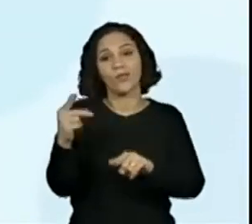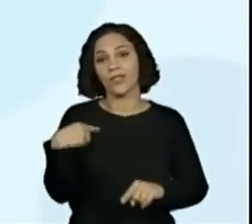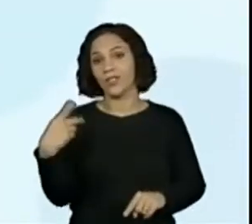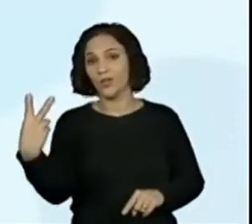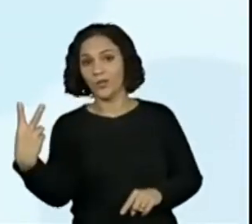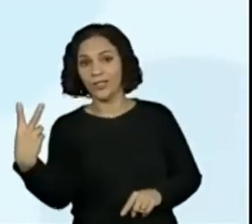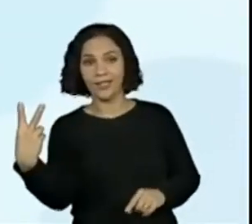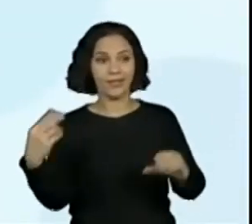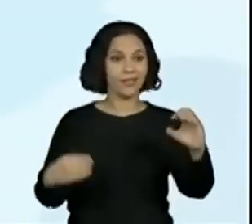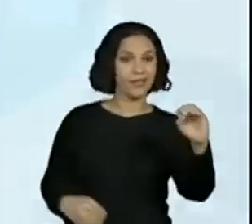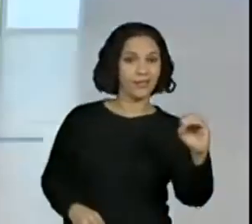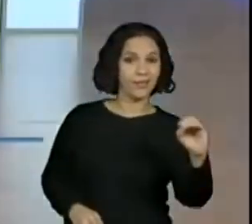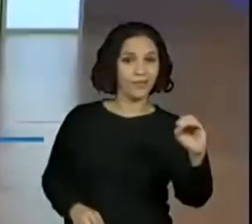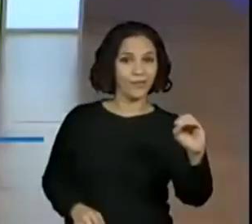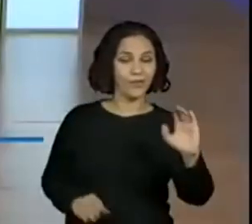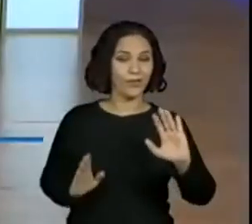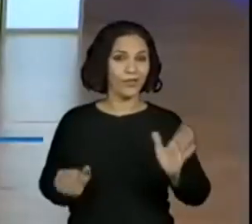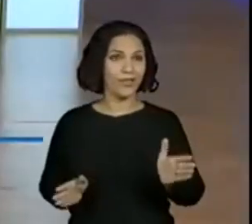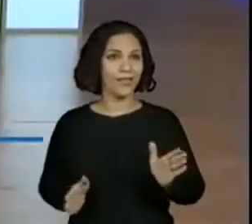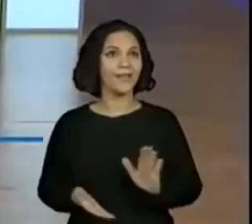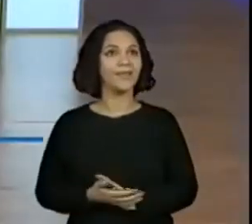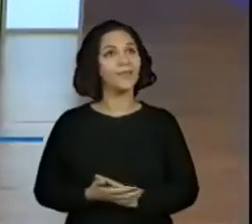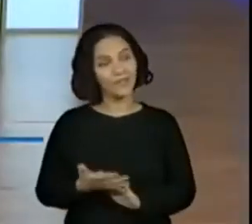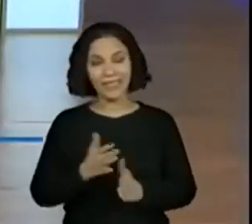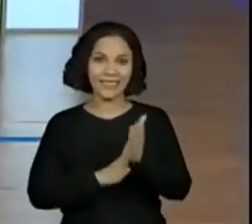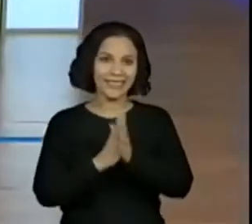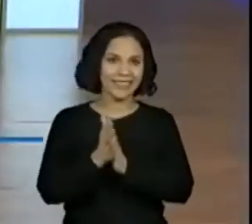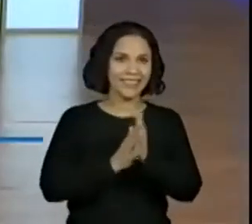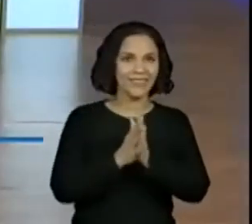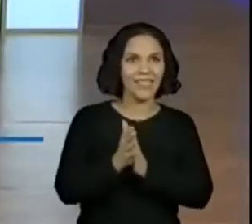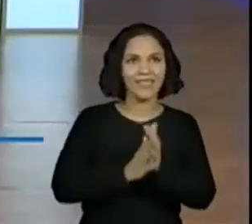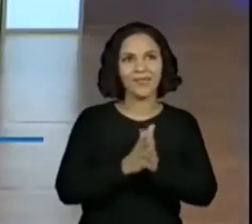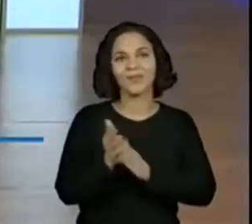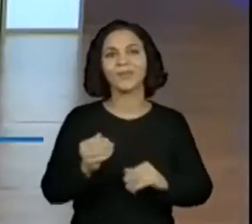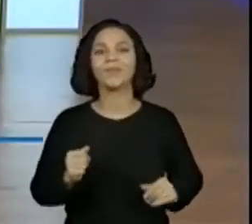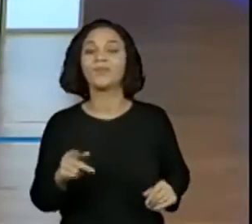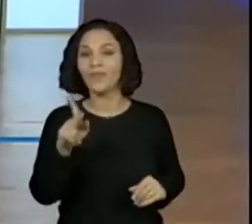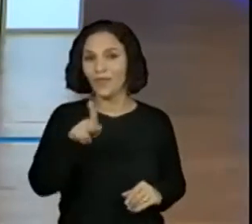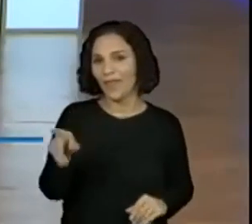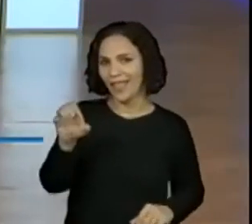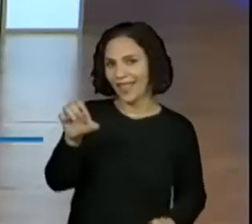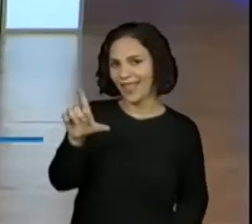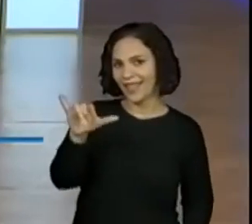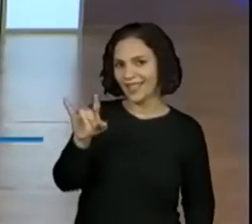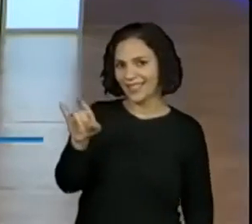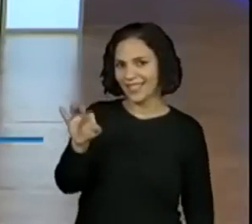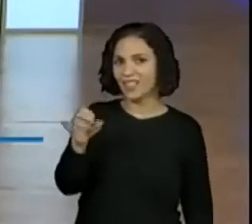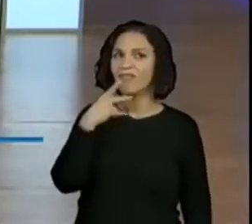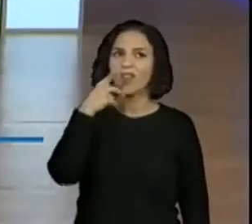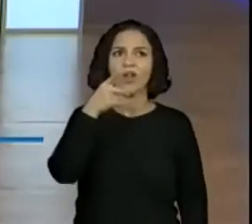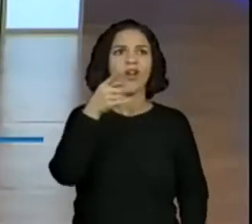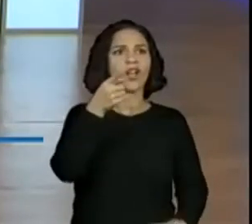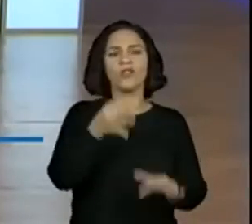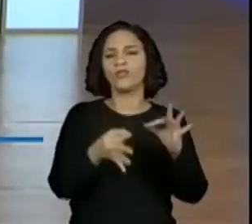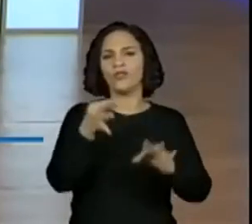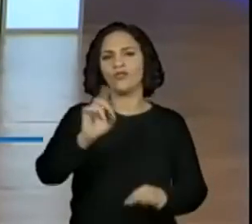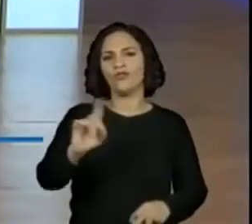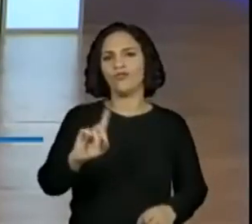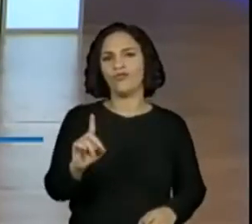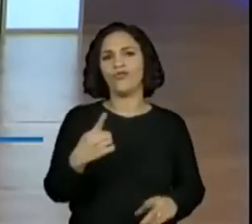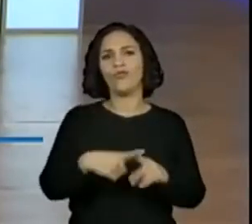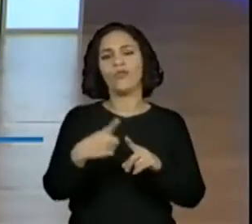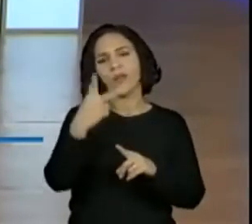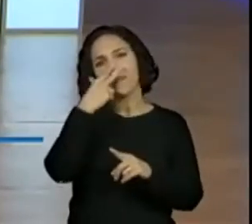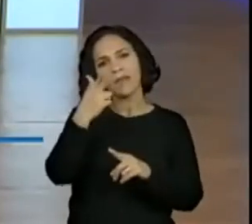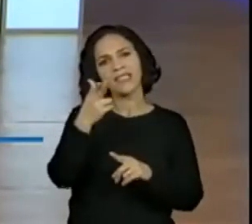0 Oi tá 2 a 0 Aline e o professor Elisete falou que esse dado é injusto Porque ele